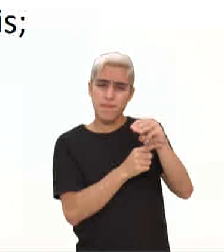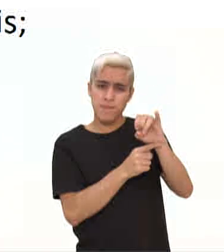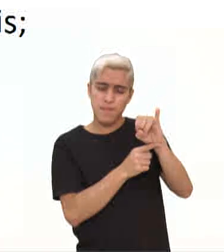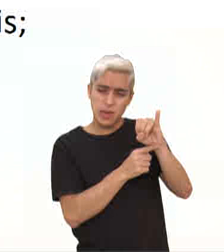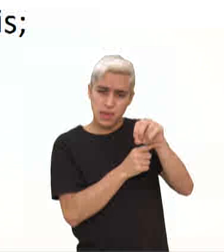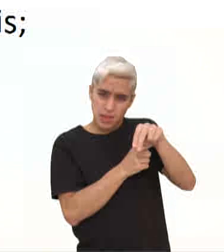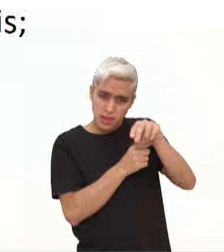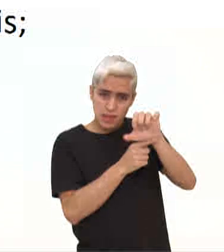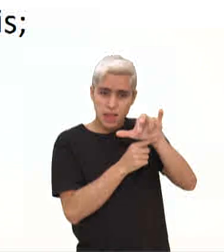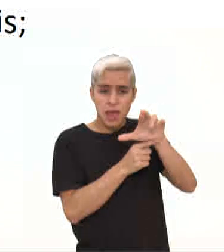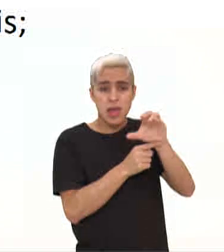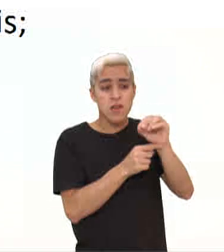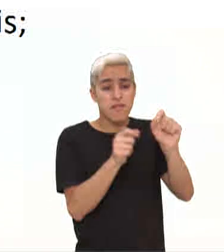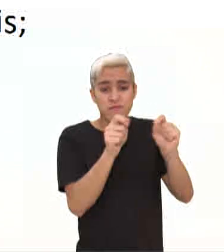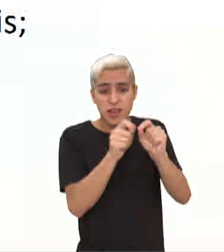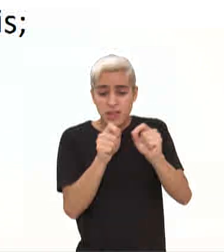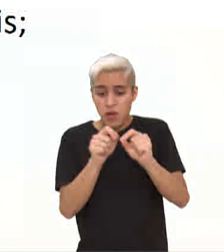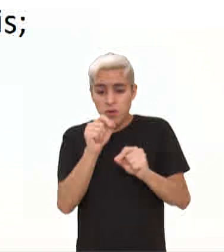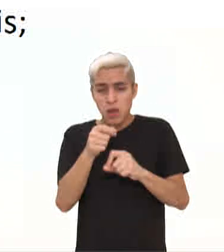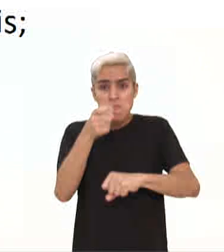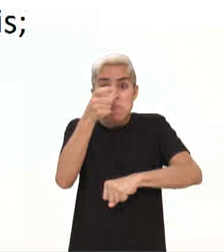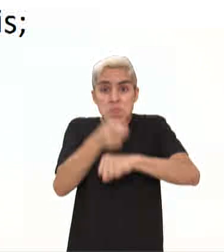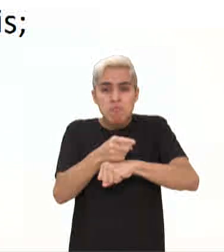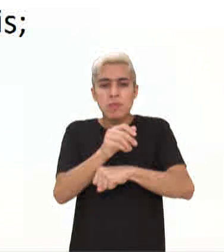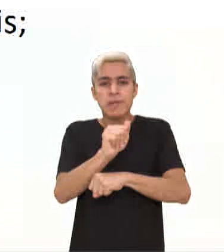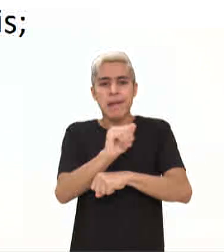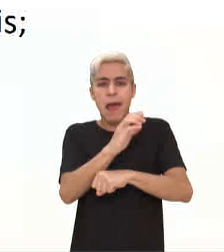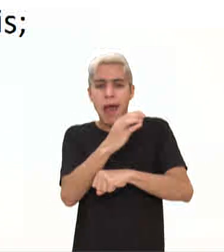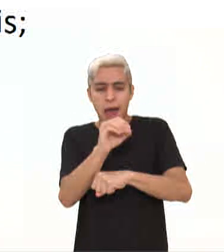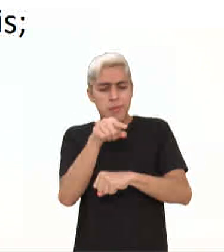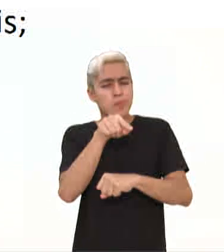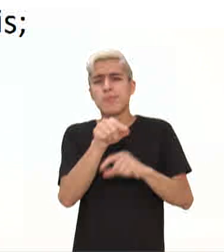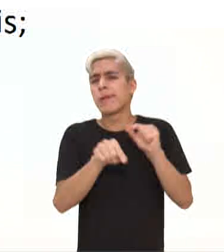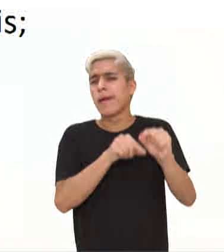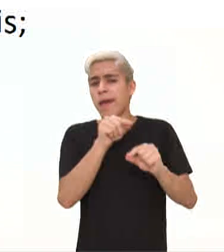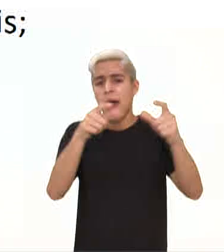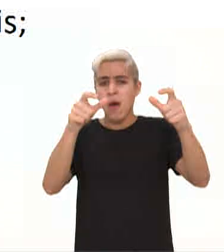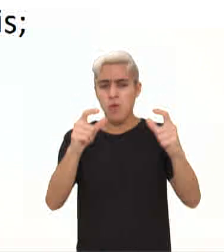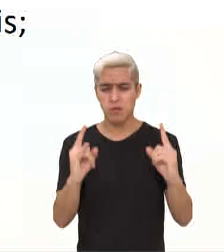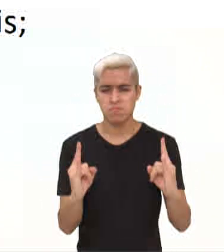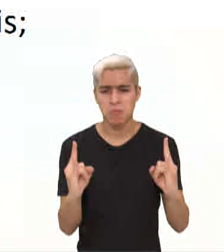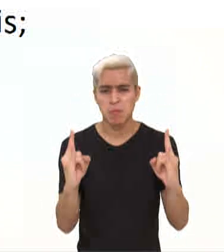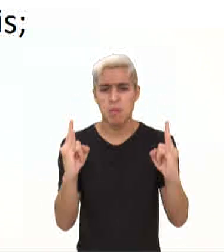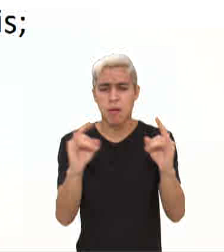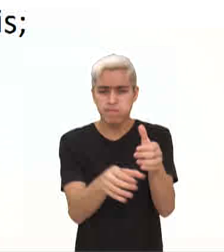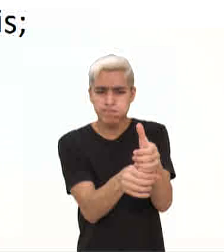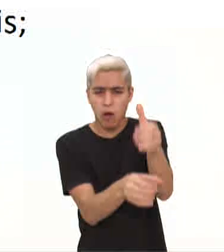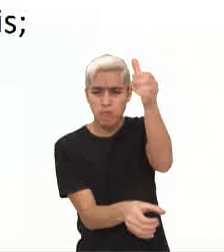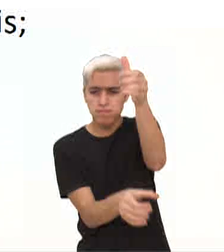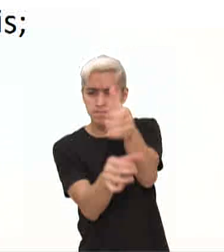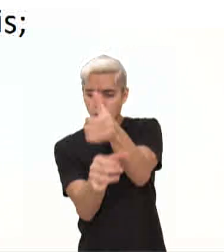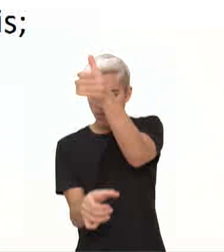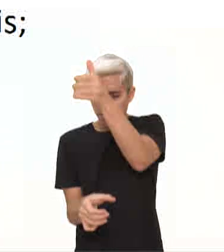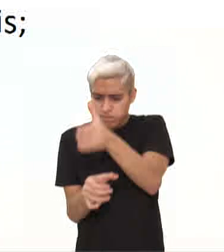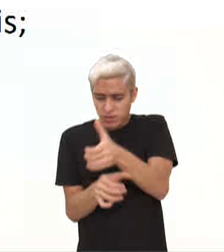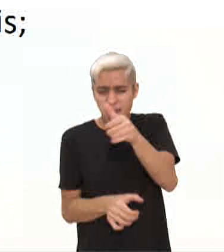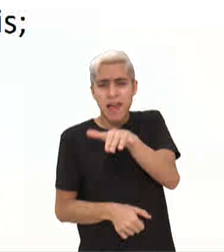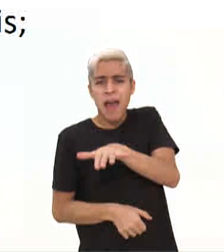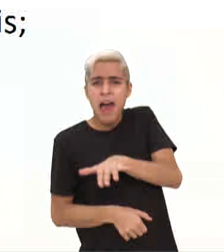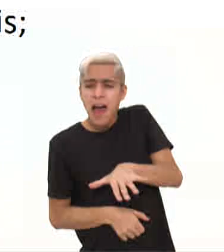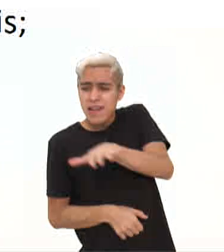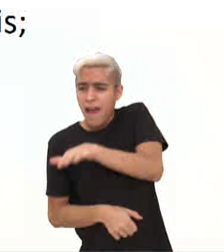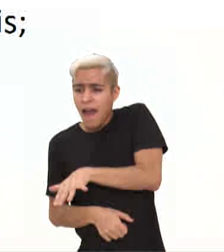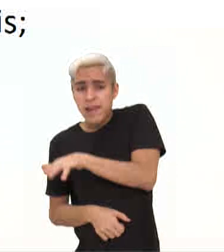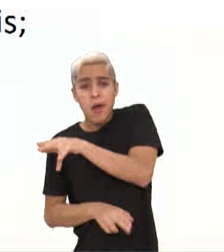na fabricação do aço. E aí o aço está presente na construção civil, está presente em diferentes áreas aí que utilizam esse